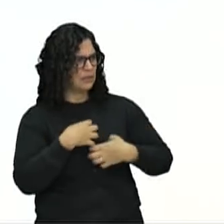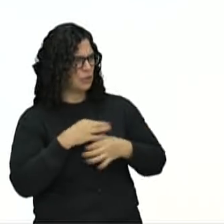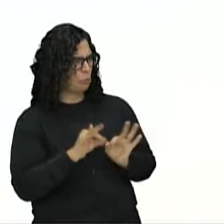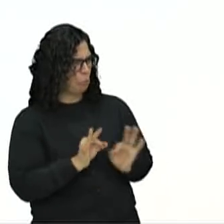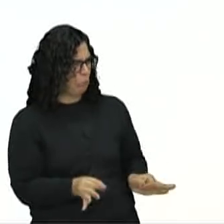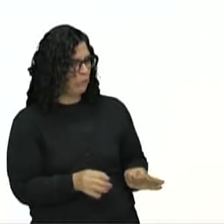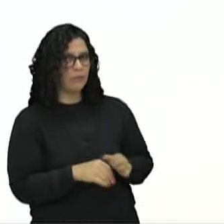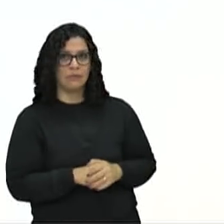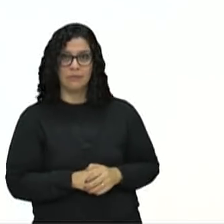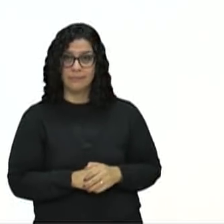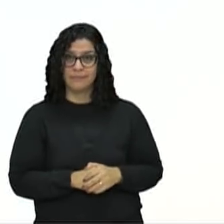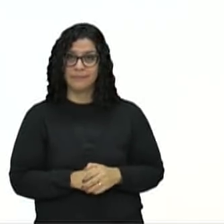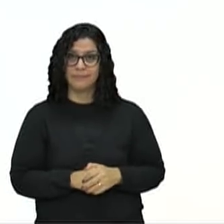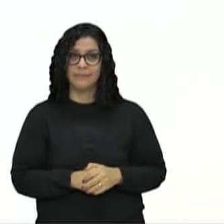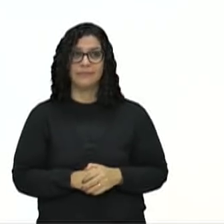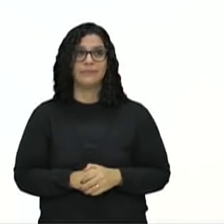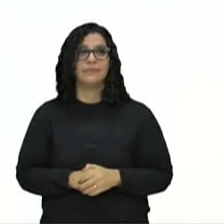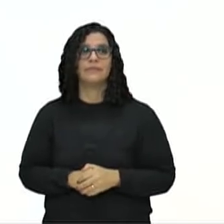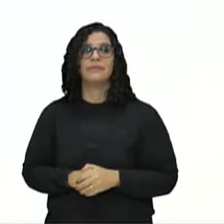humilhado?